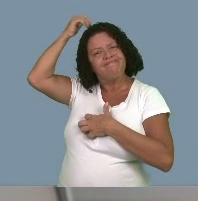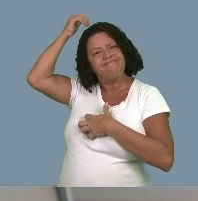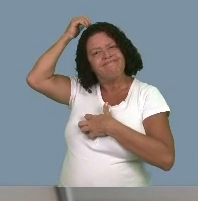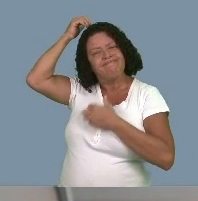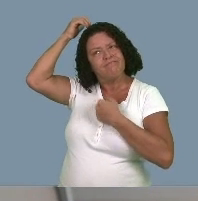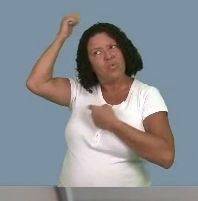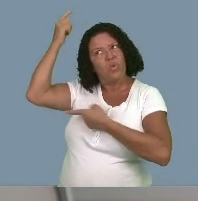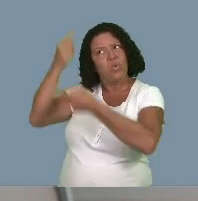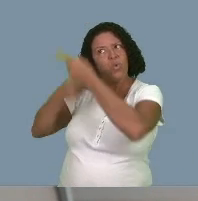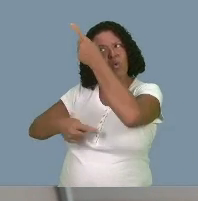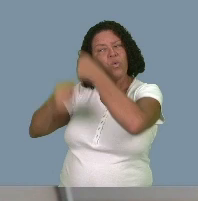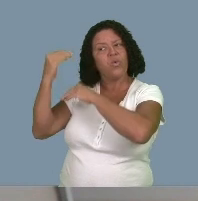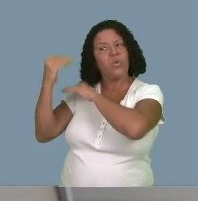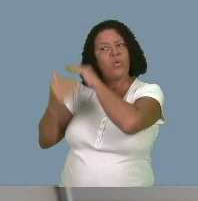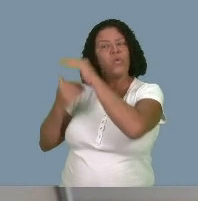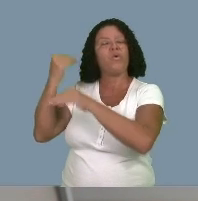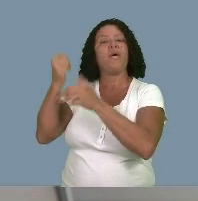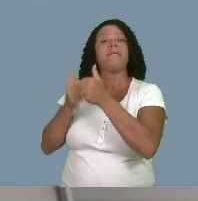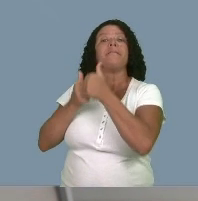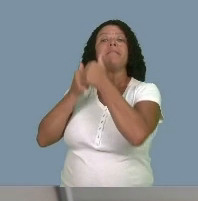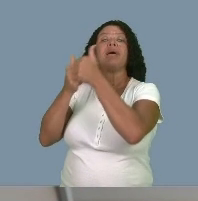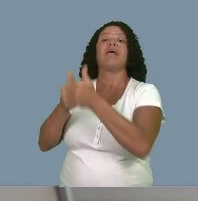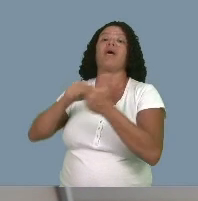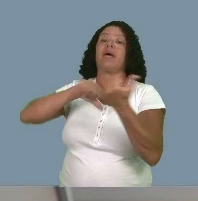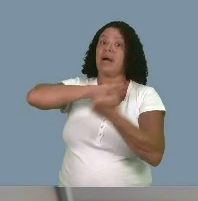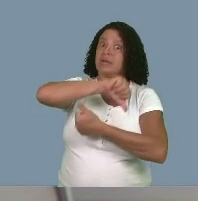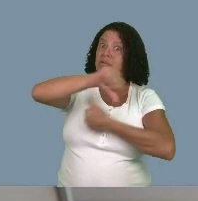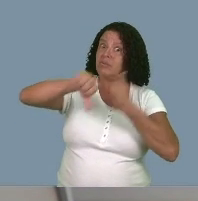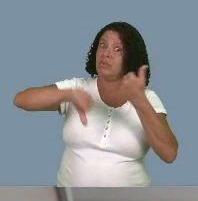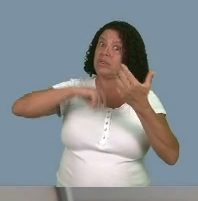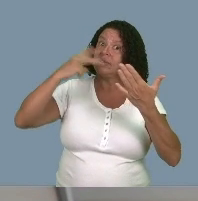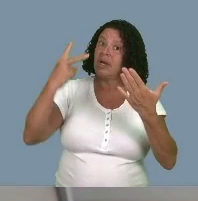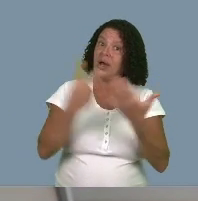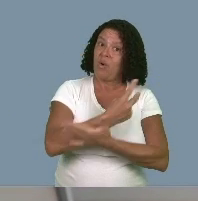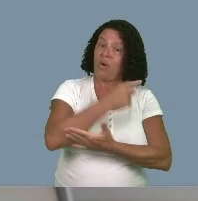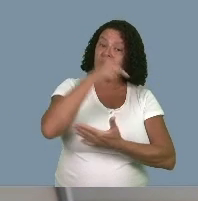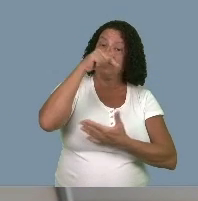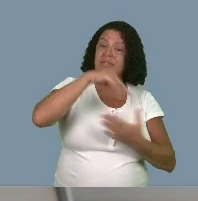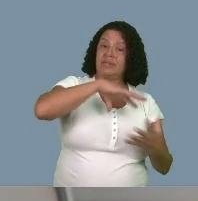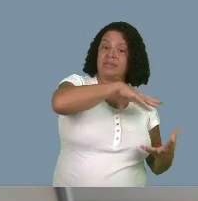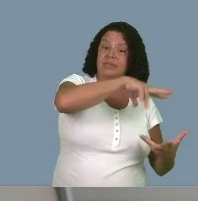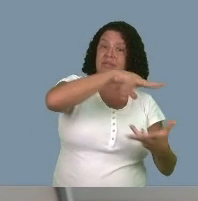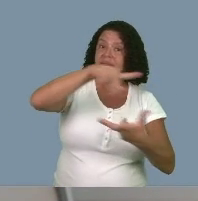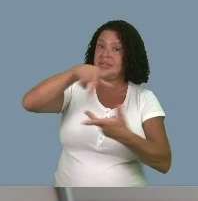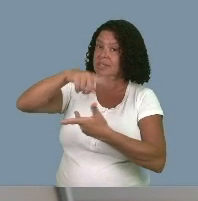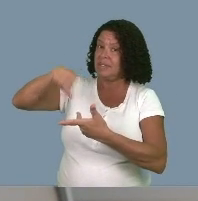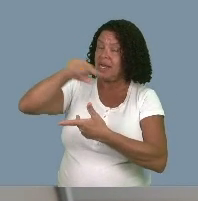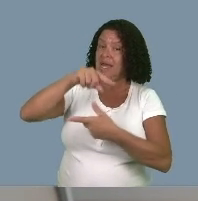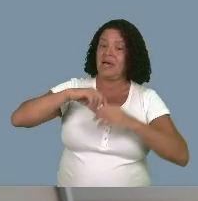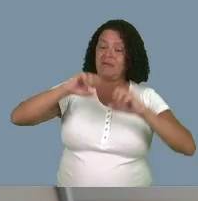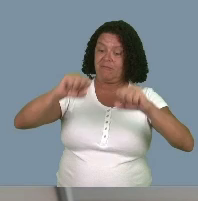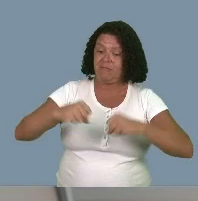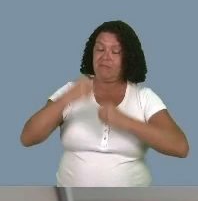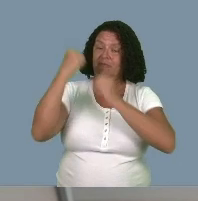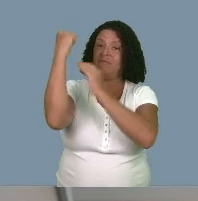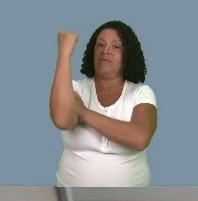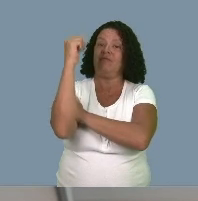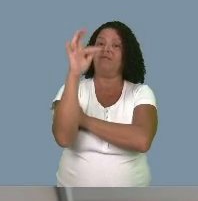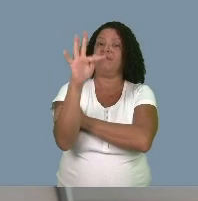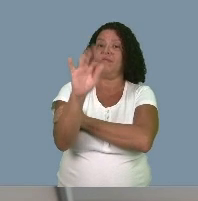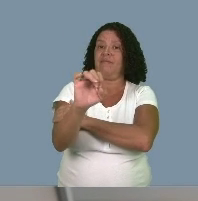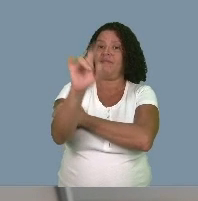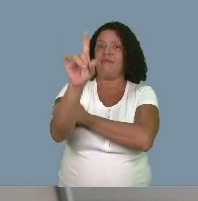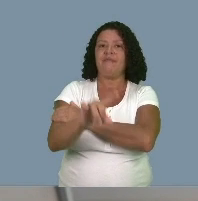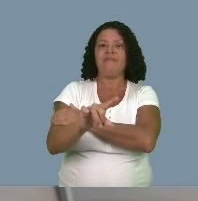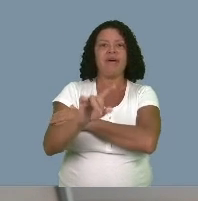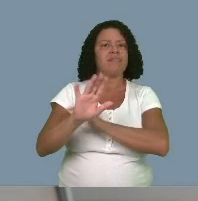cada vez mais, para acompanhar as mudanças que estamos ocorrendo, para nos fortalecer e termos fé que